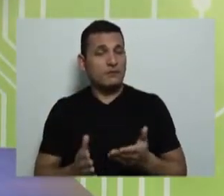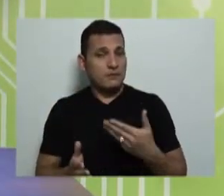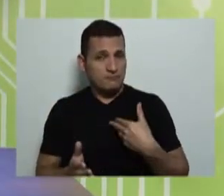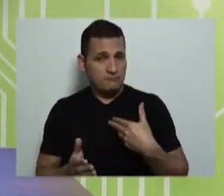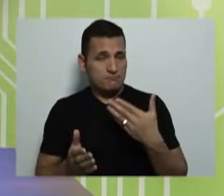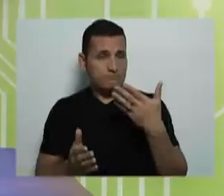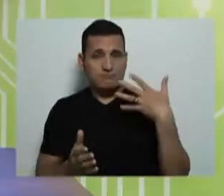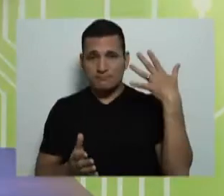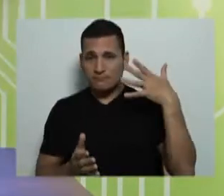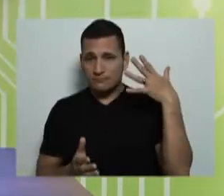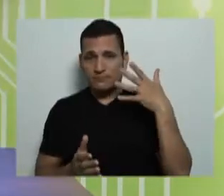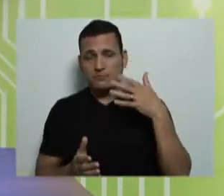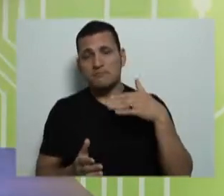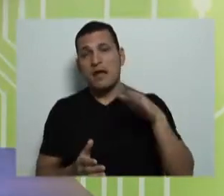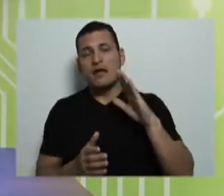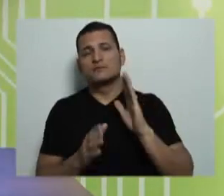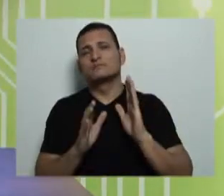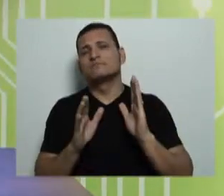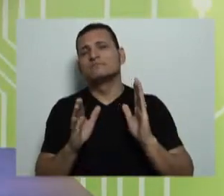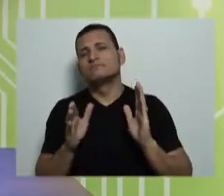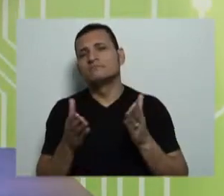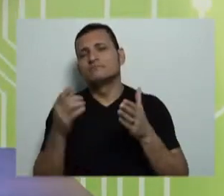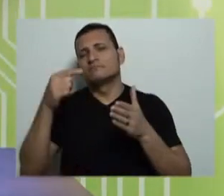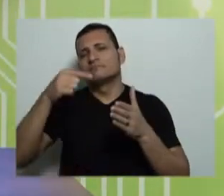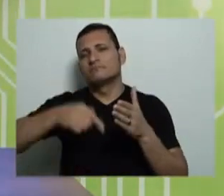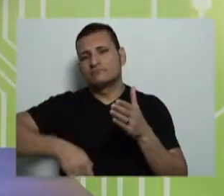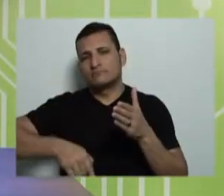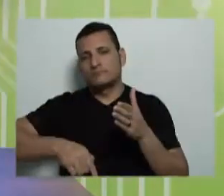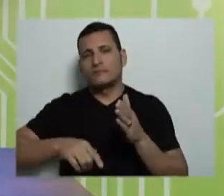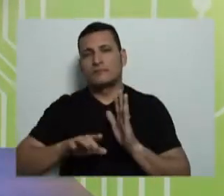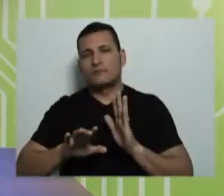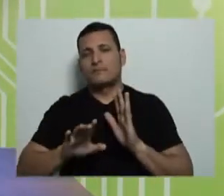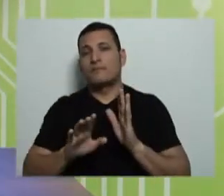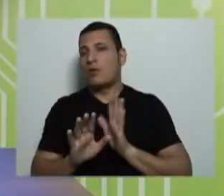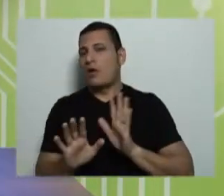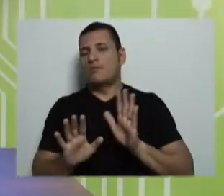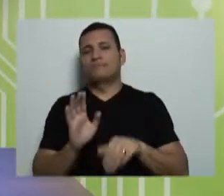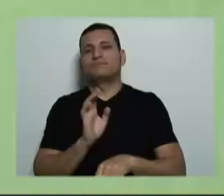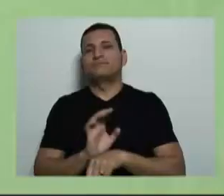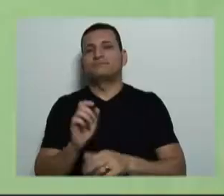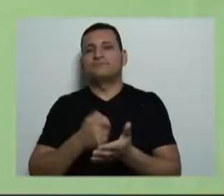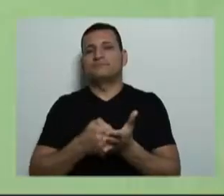a fala vai ser mais específica, vai ser em relação a estágio obrigatório. Vamos lá?